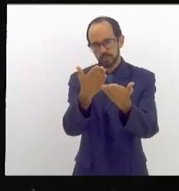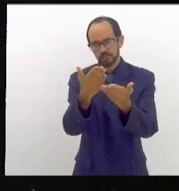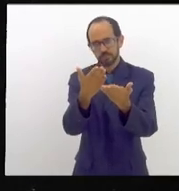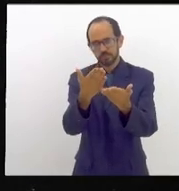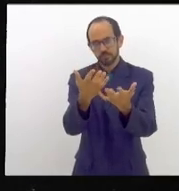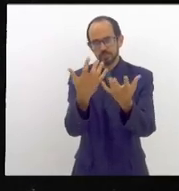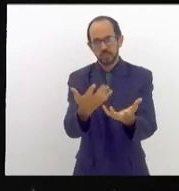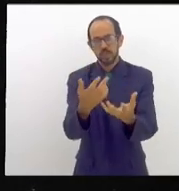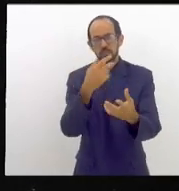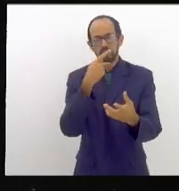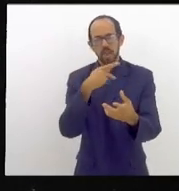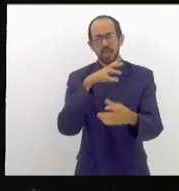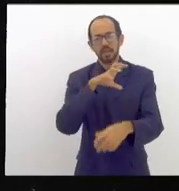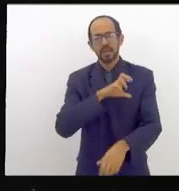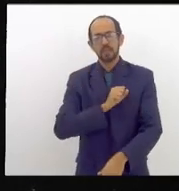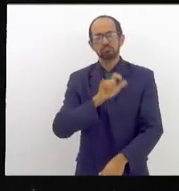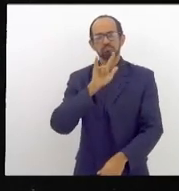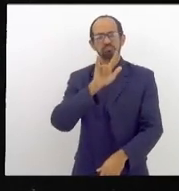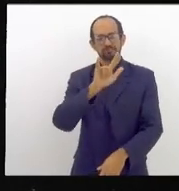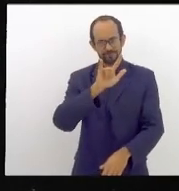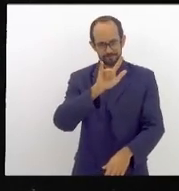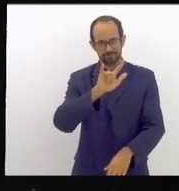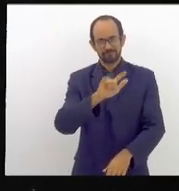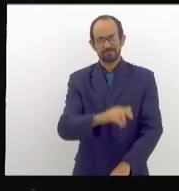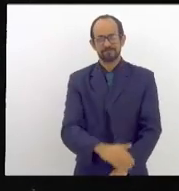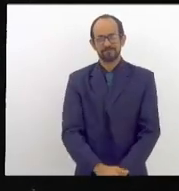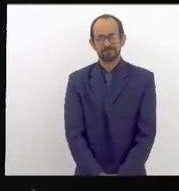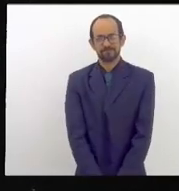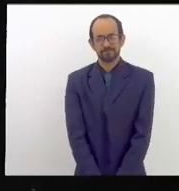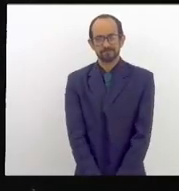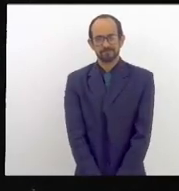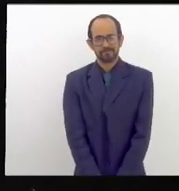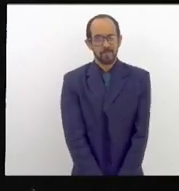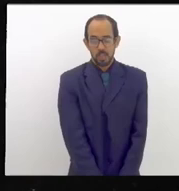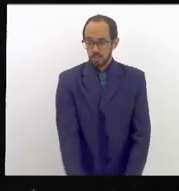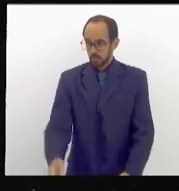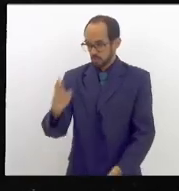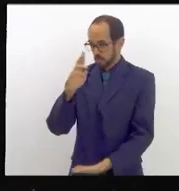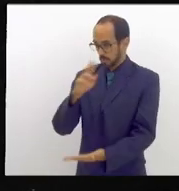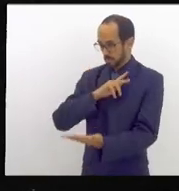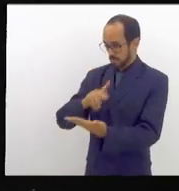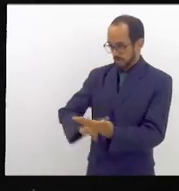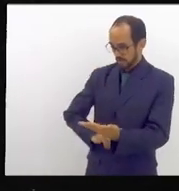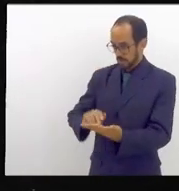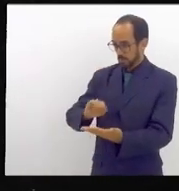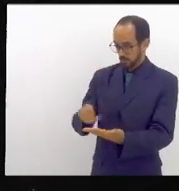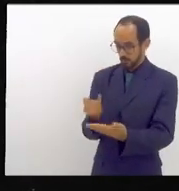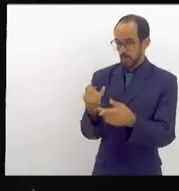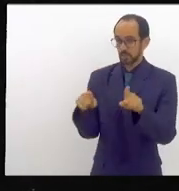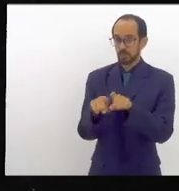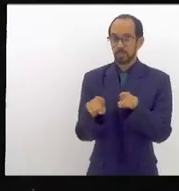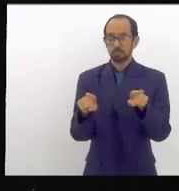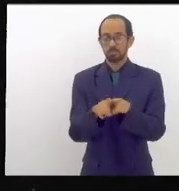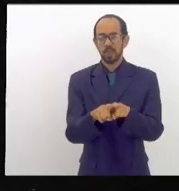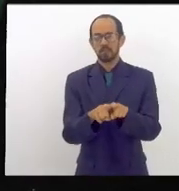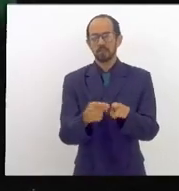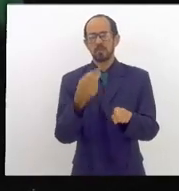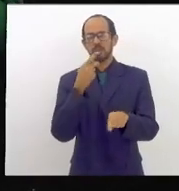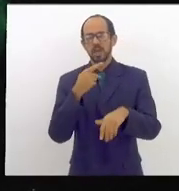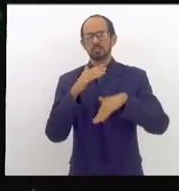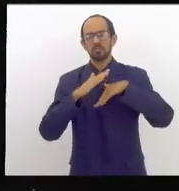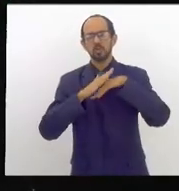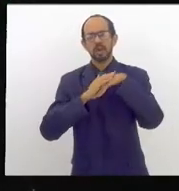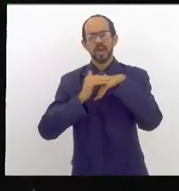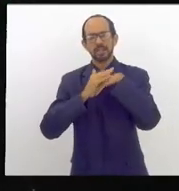que amo todos vocês senhor presidente Eu também quero aproveitar aqui para deixar o meu carinho